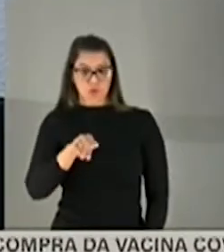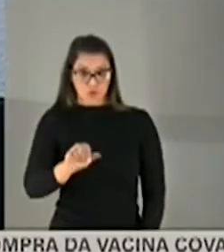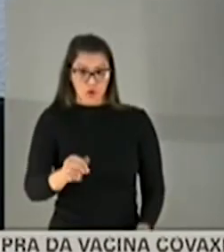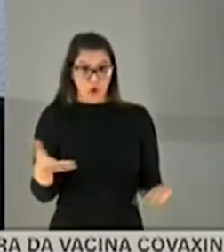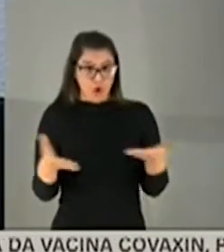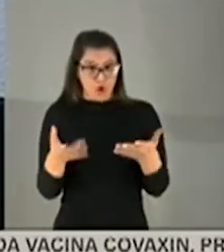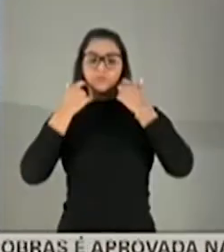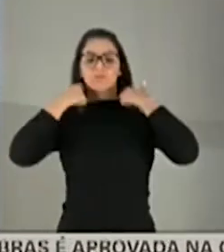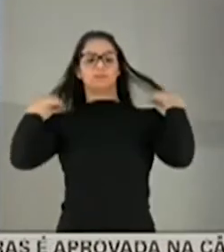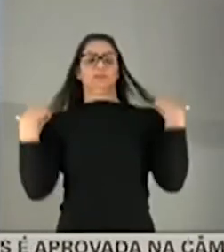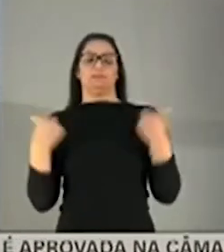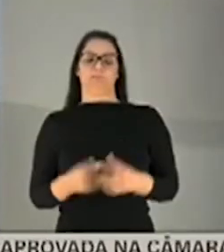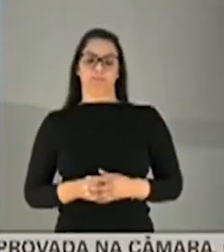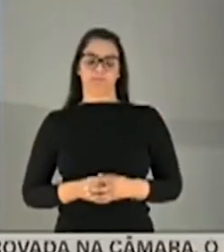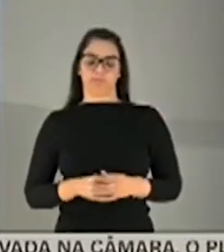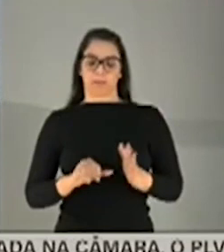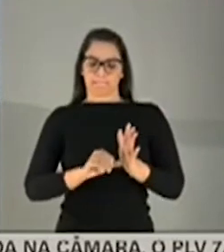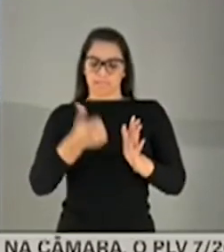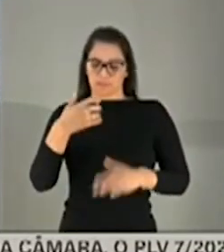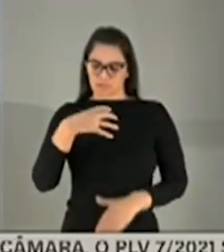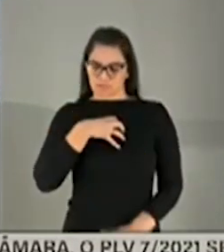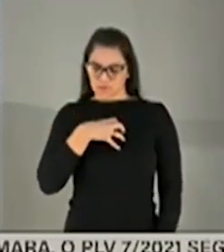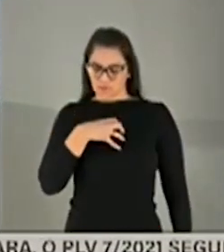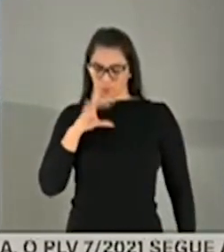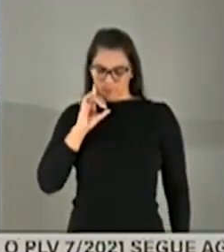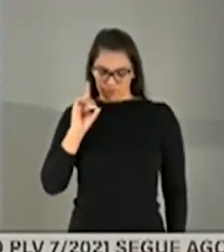muito menos financiamento. Eu tive o primeiro sintoma